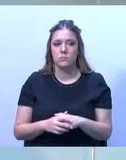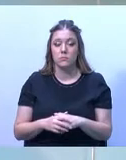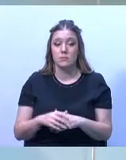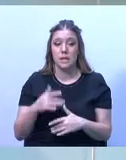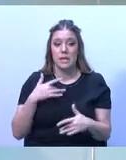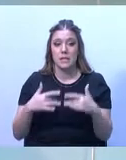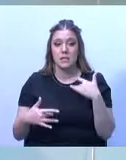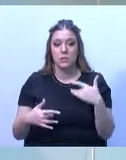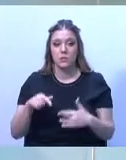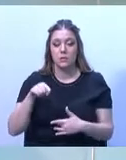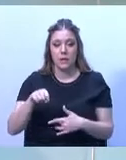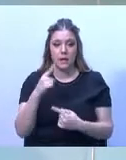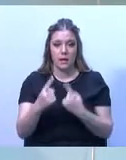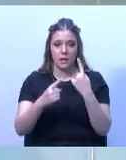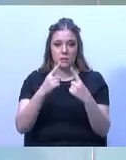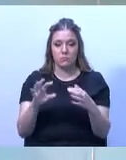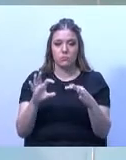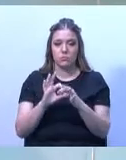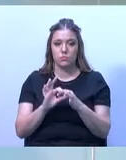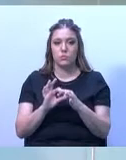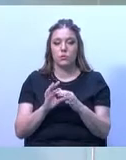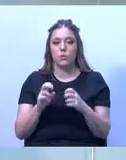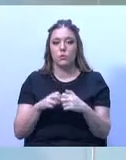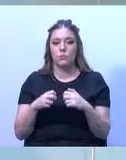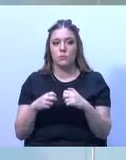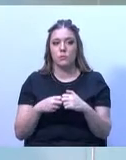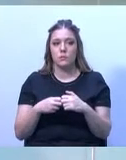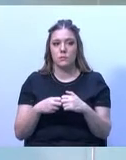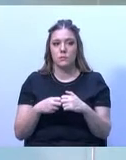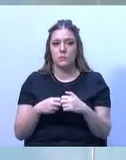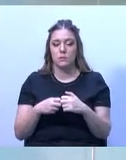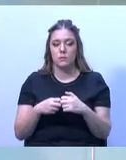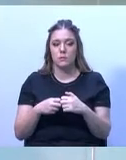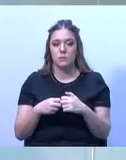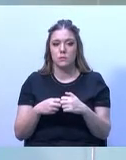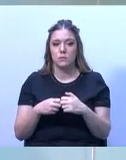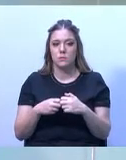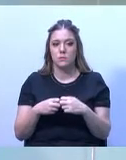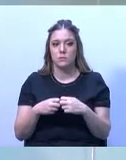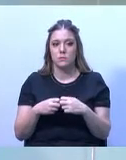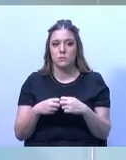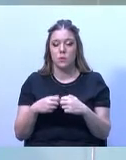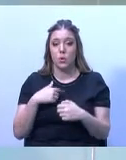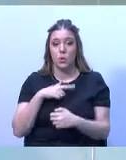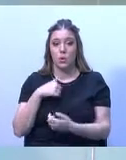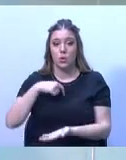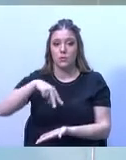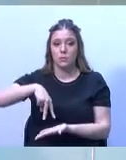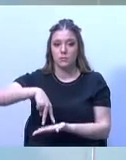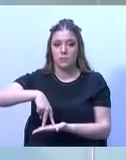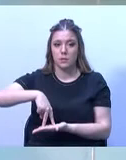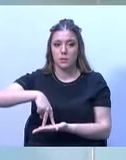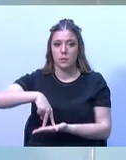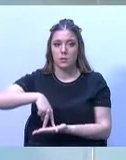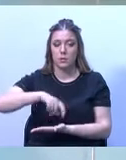de sintomas muitas das vezes estão associados a problemas de retorno venoso, ou seja, nós estando em pé, como é lógico,